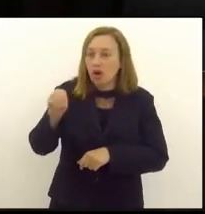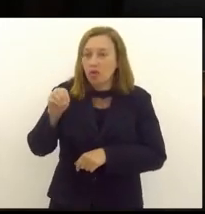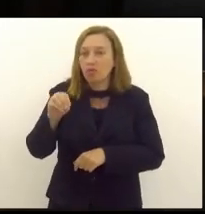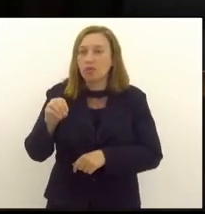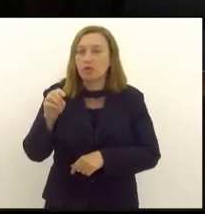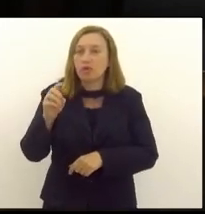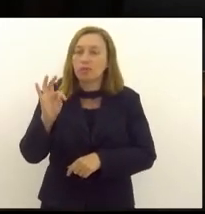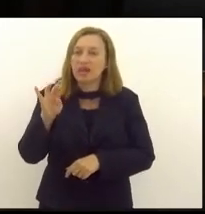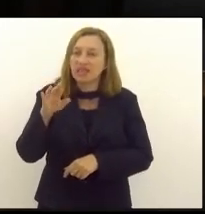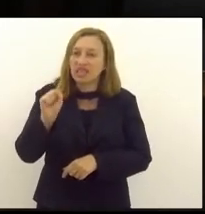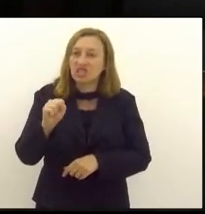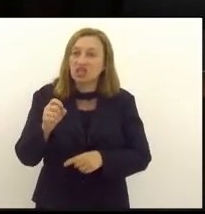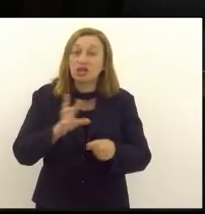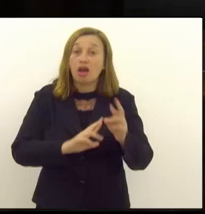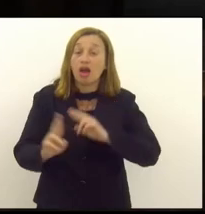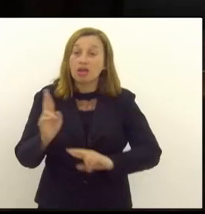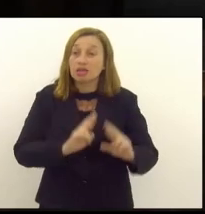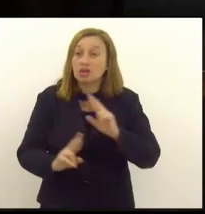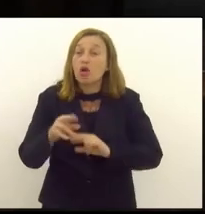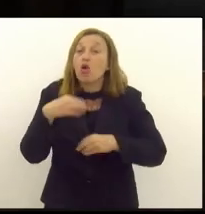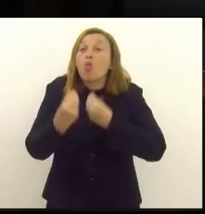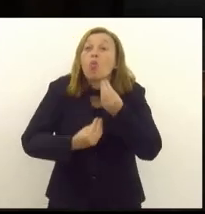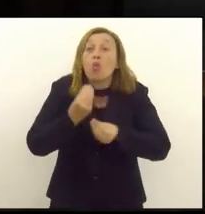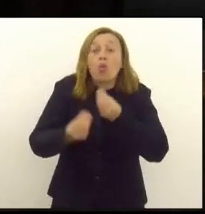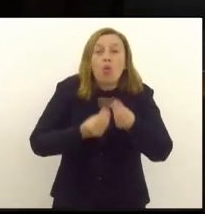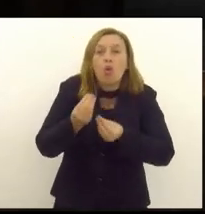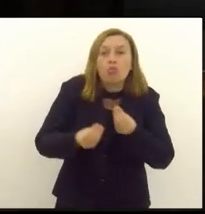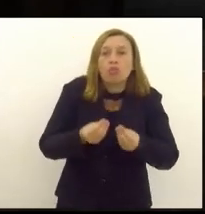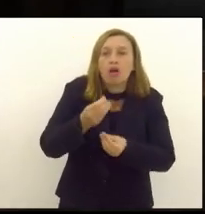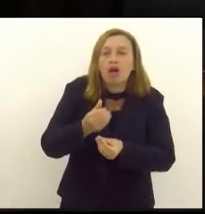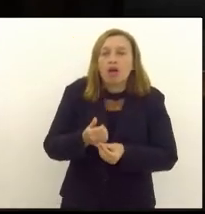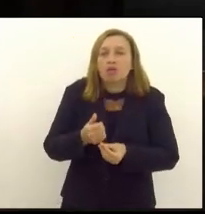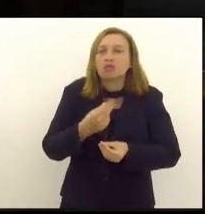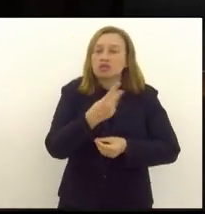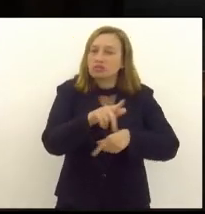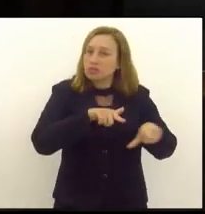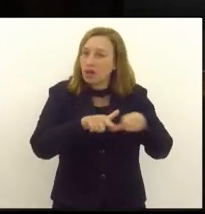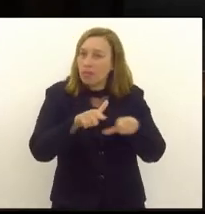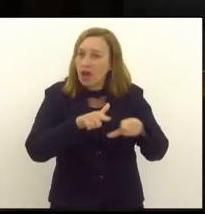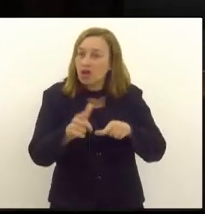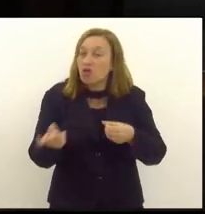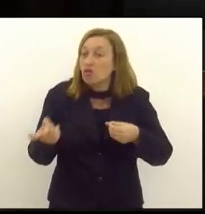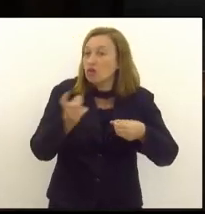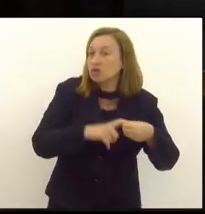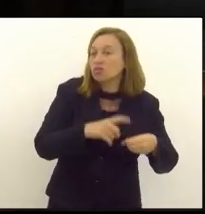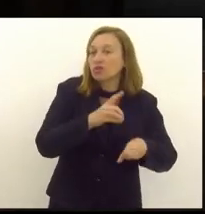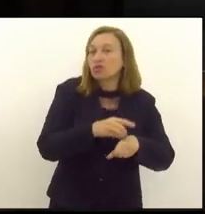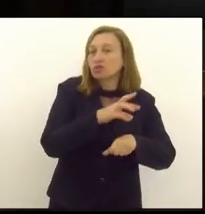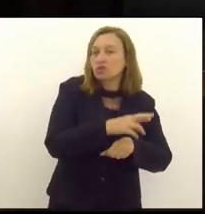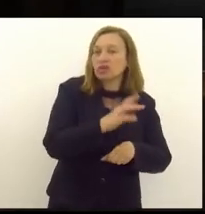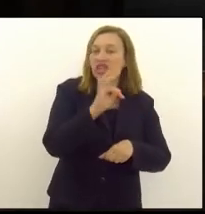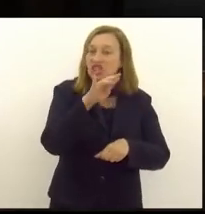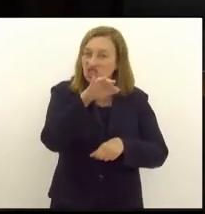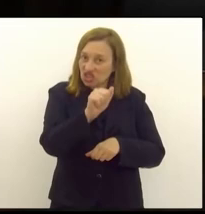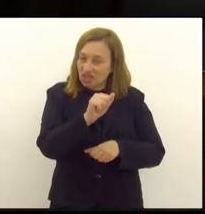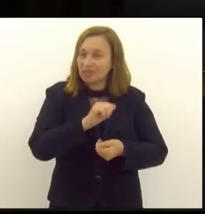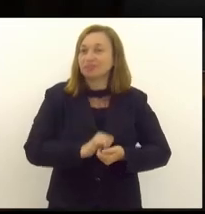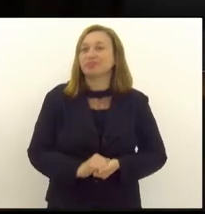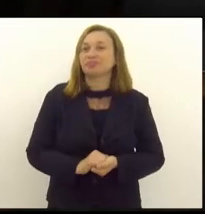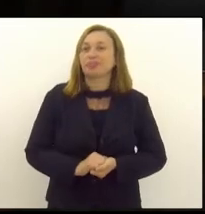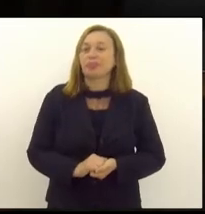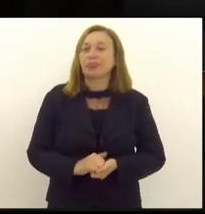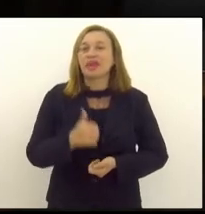aqui comigo em relação como que a senhora age. Então, voltando à doutora Cristina,